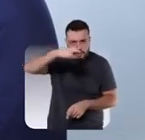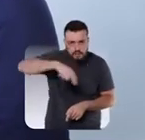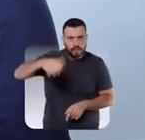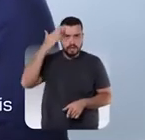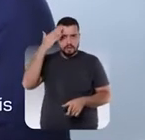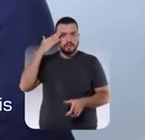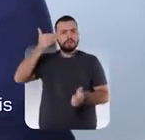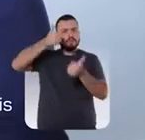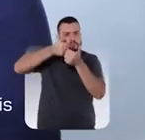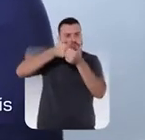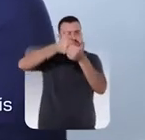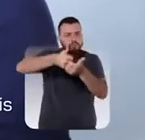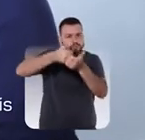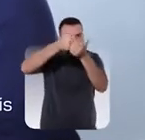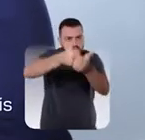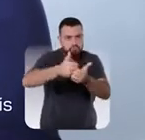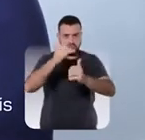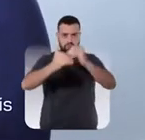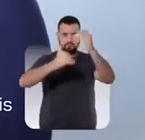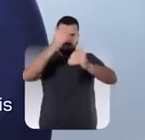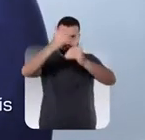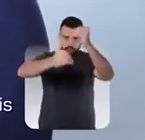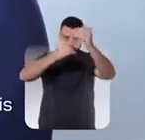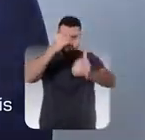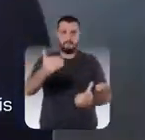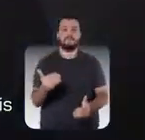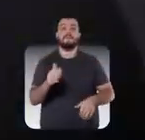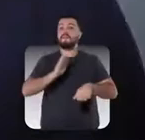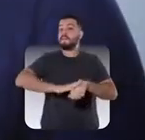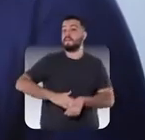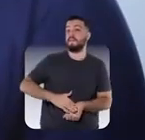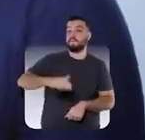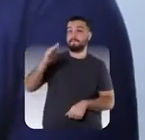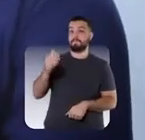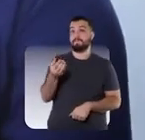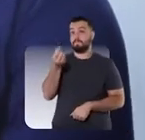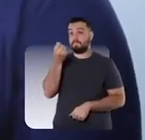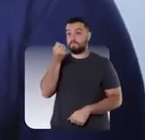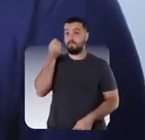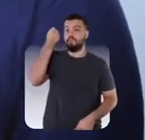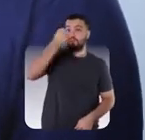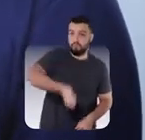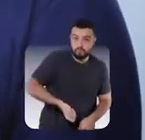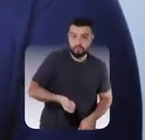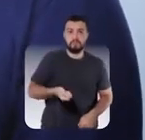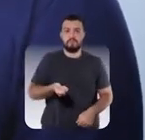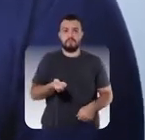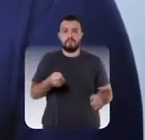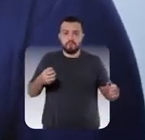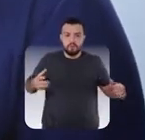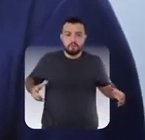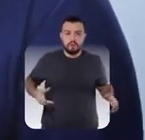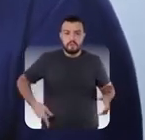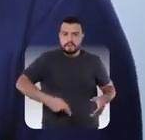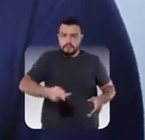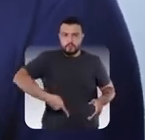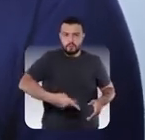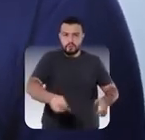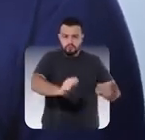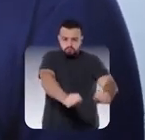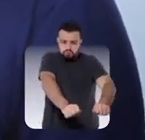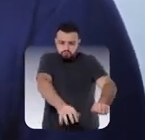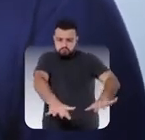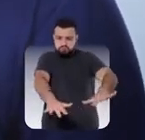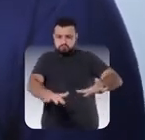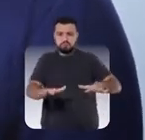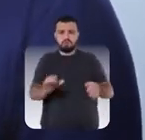de Balsas, vão ver esse desenvolvimento que cada vez vem se desenvolvendo mais, vamos investir nos mutirões de cirurgia, coisa que deu certo,